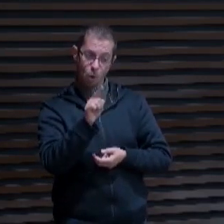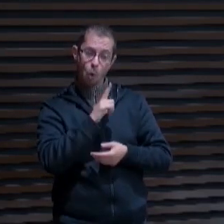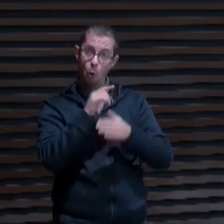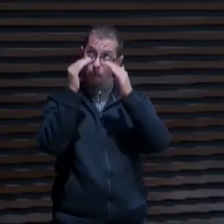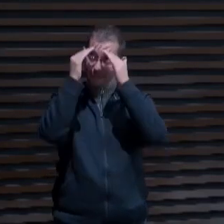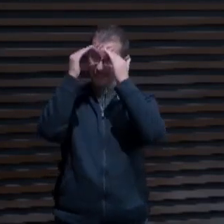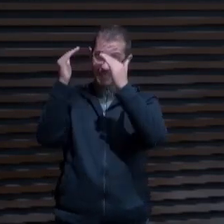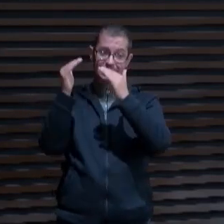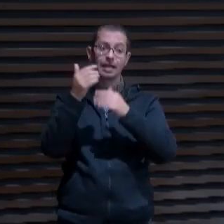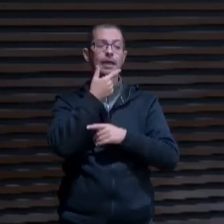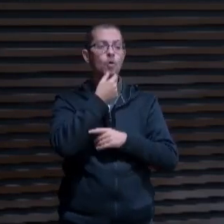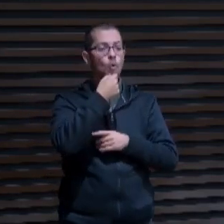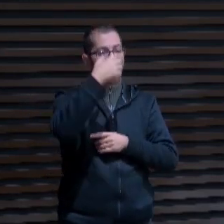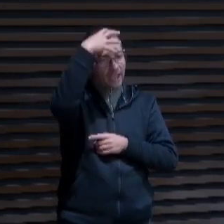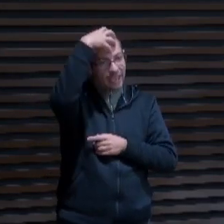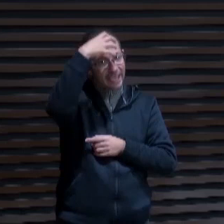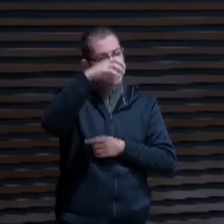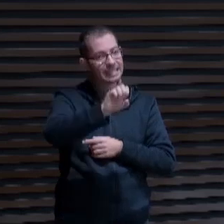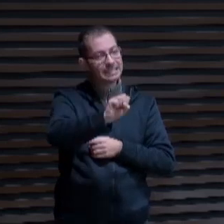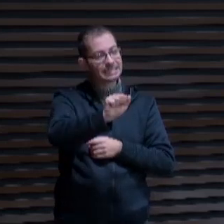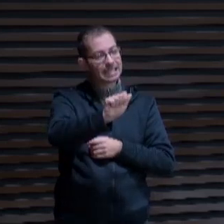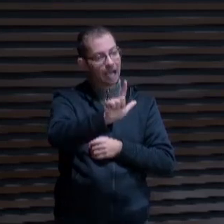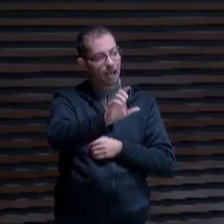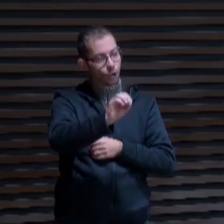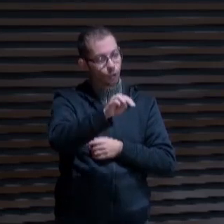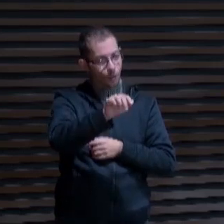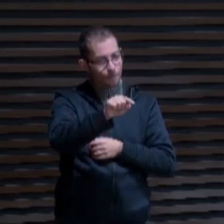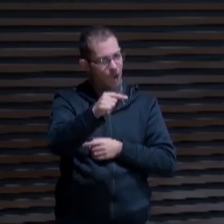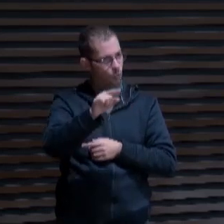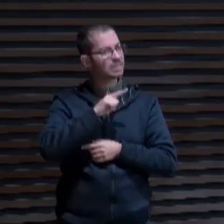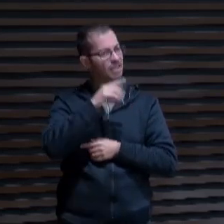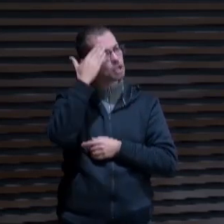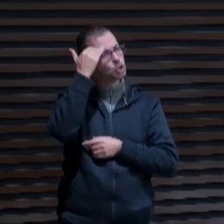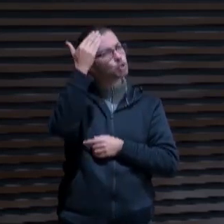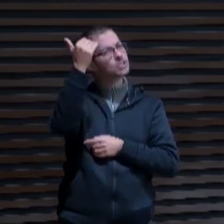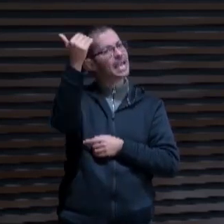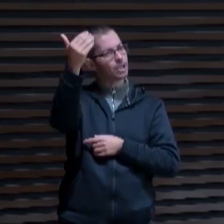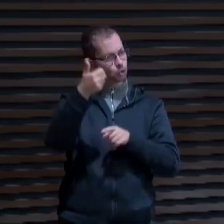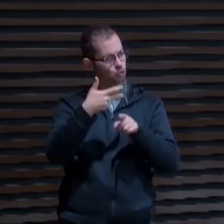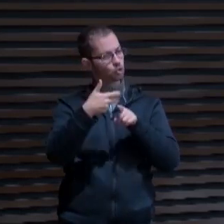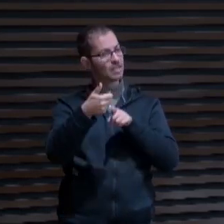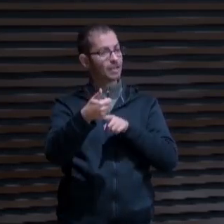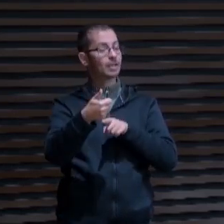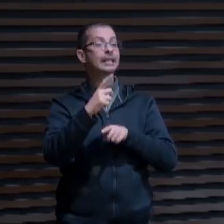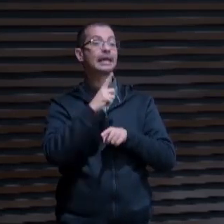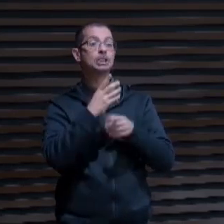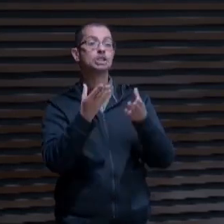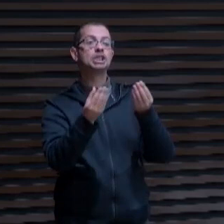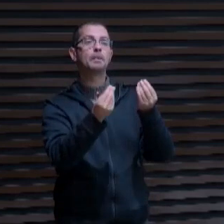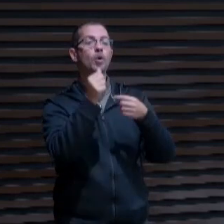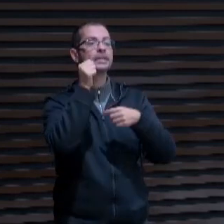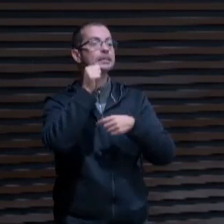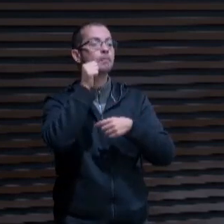Salomão teve sucesso durante um tempo em seu reinado, até que muitas mulheres estrangeiras fizeram a